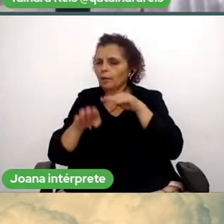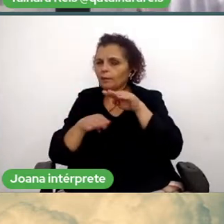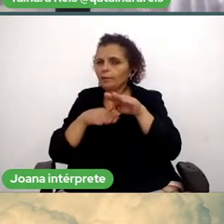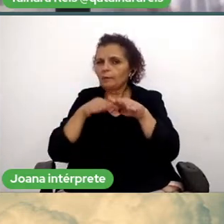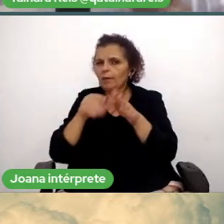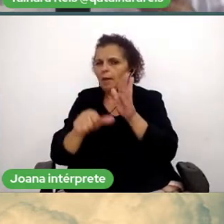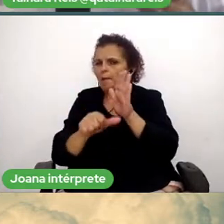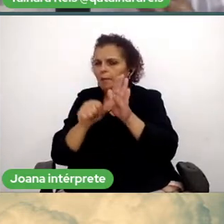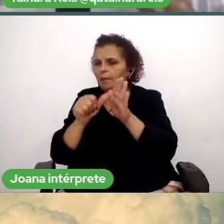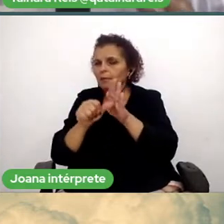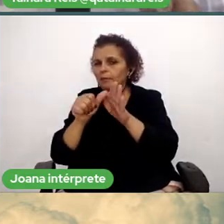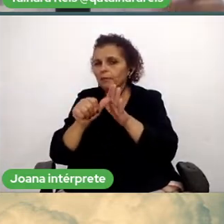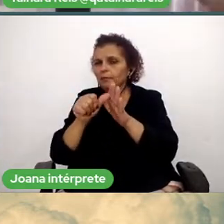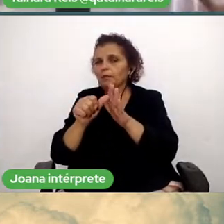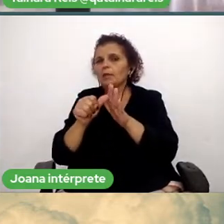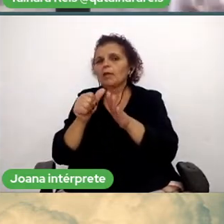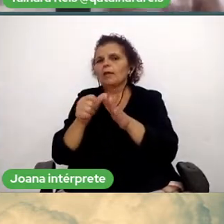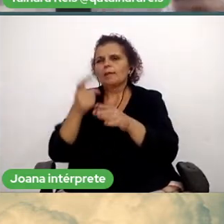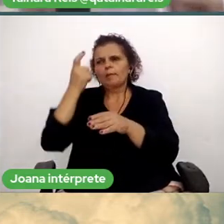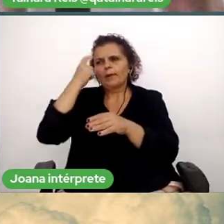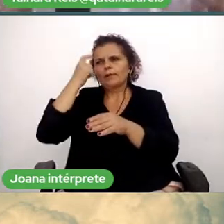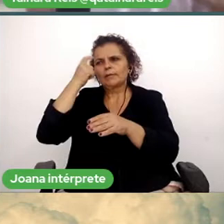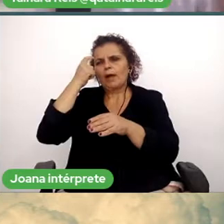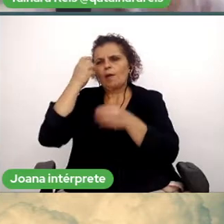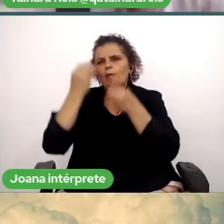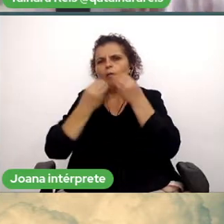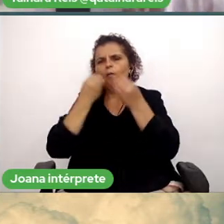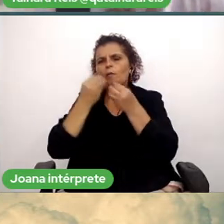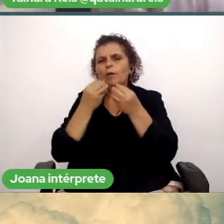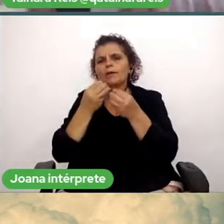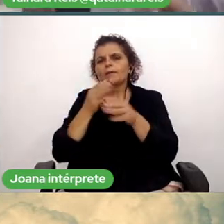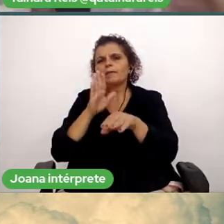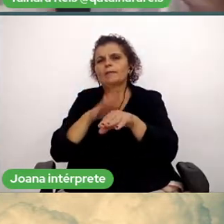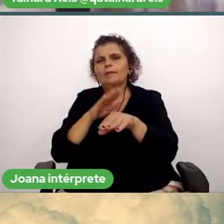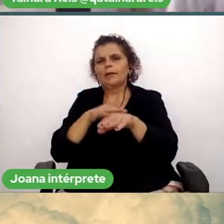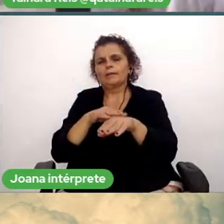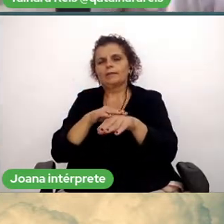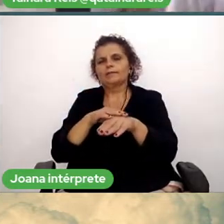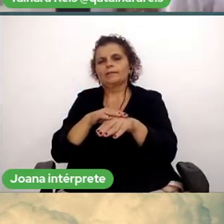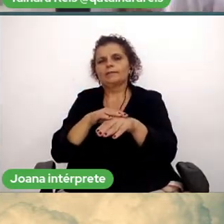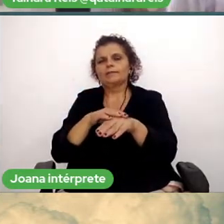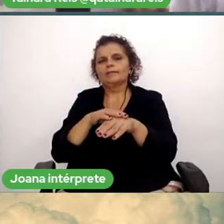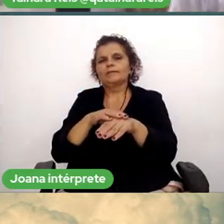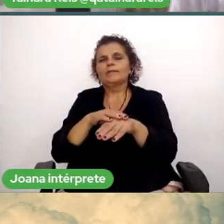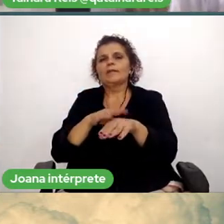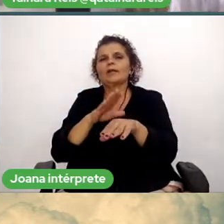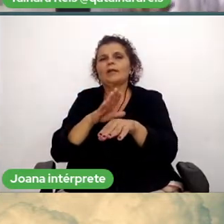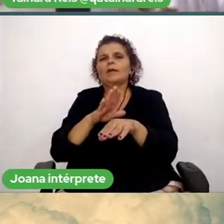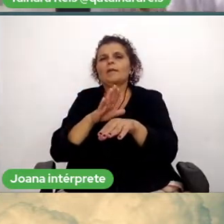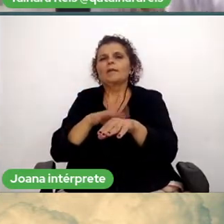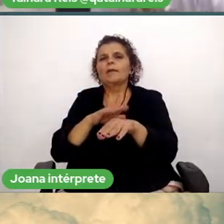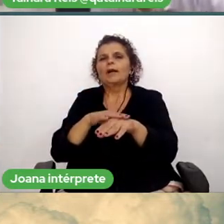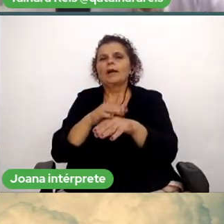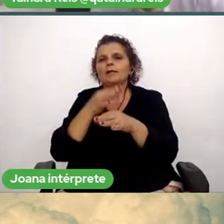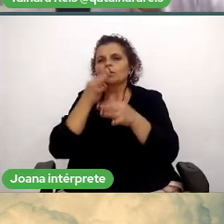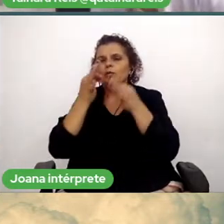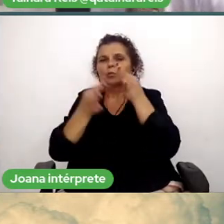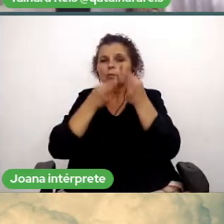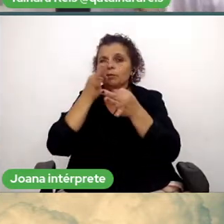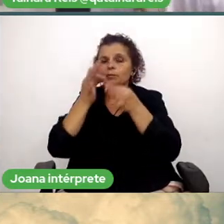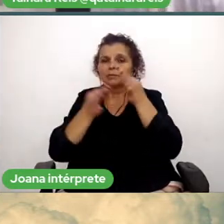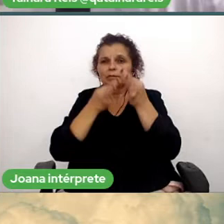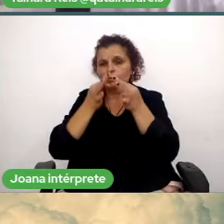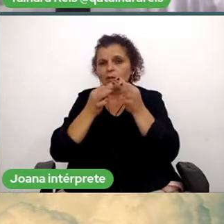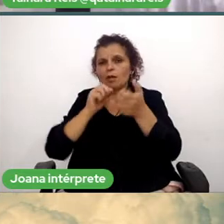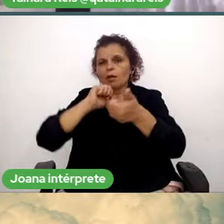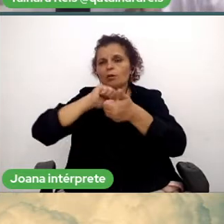primeiras a se pensar em como ser um pouquinho mais shift left, um pouquinho mais criterioso com relação à qualidade já